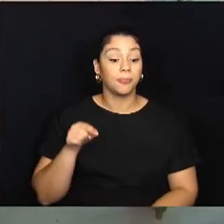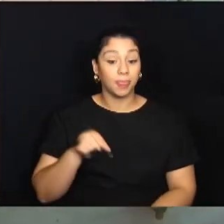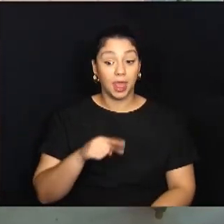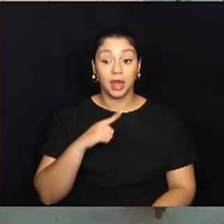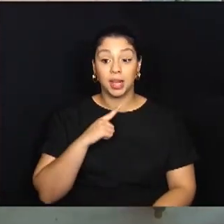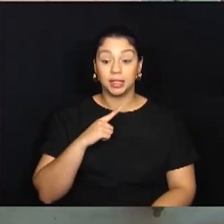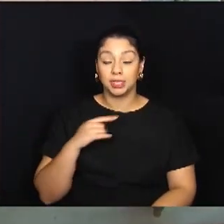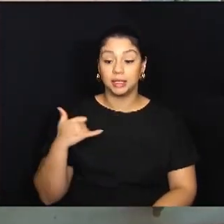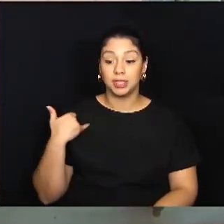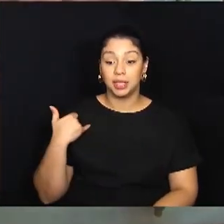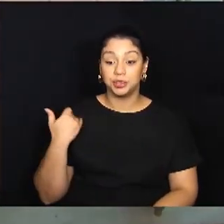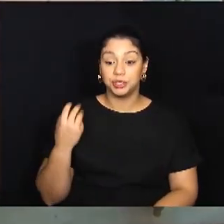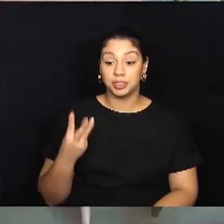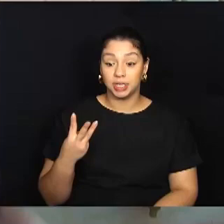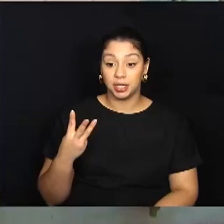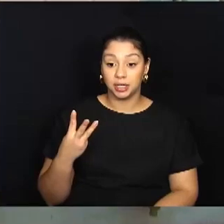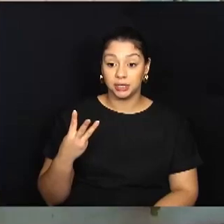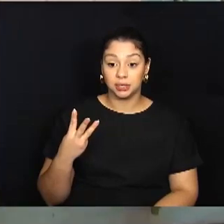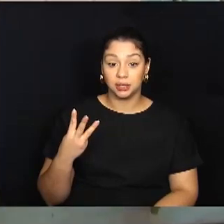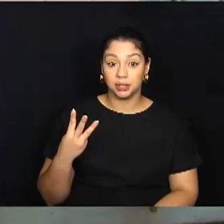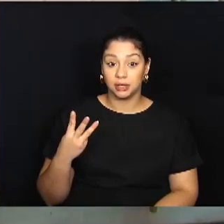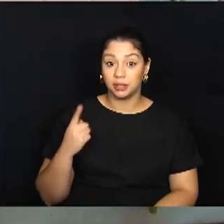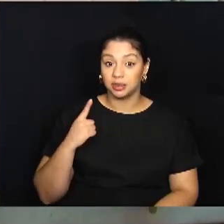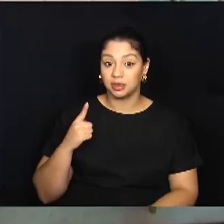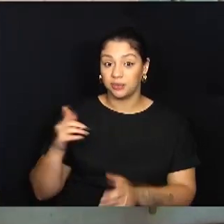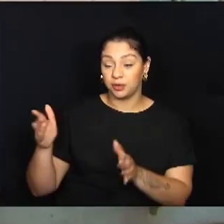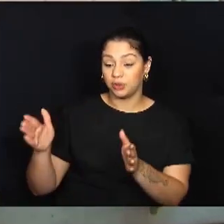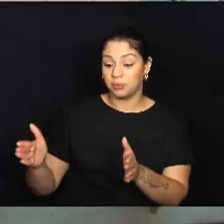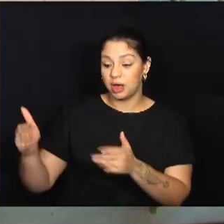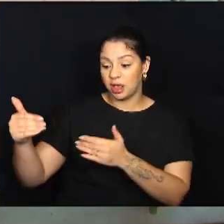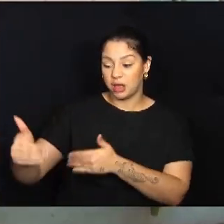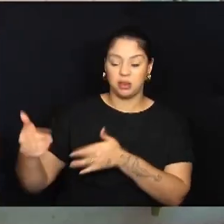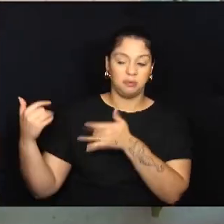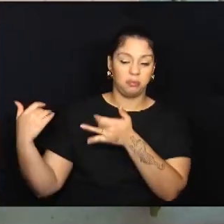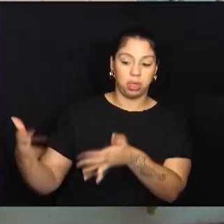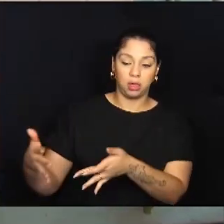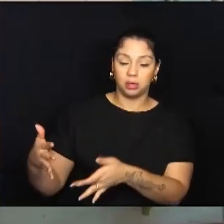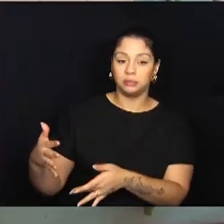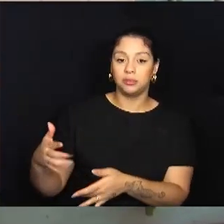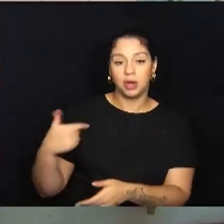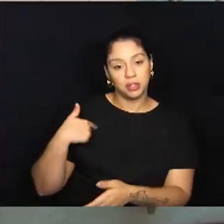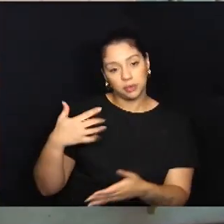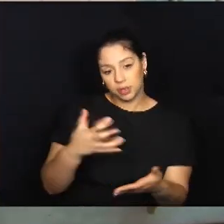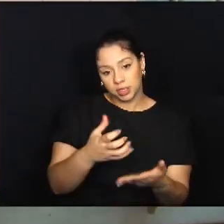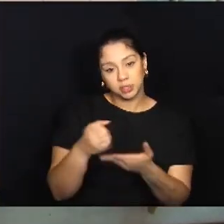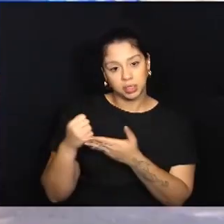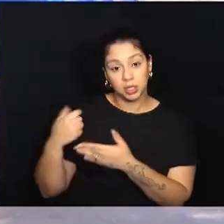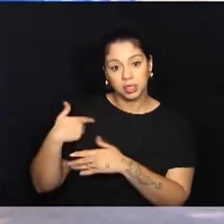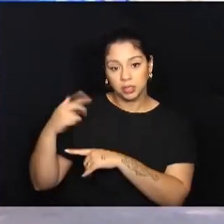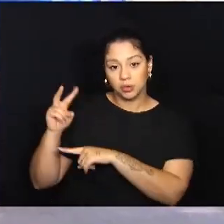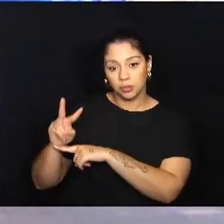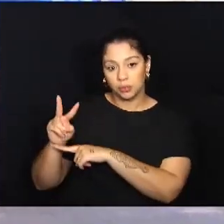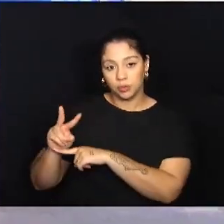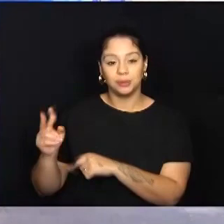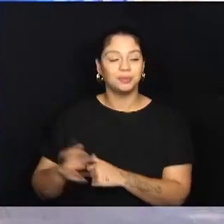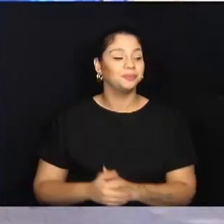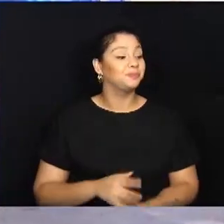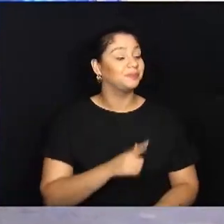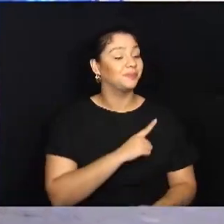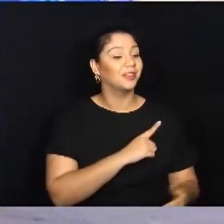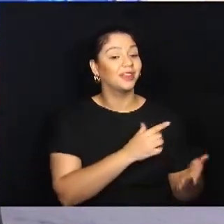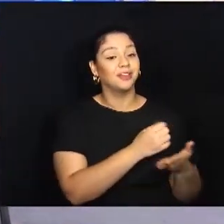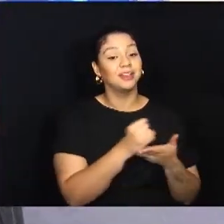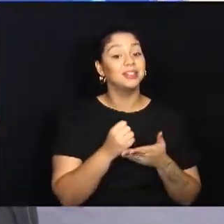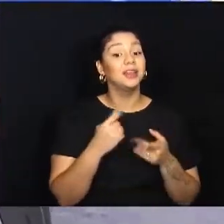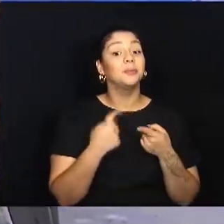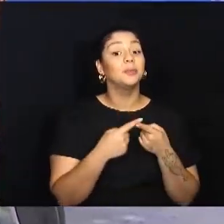3 anos, eu peguei ela numa caixa que abandonaram. Abandonaram o filhotinho e eu peguei e eu cuido. Você veio trazer ele para